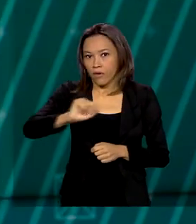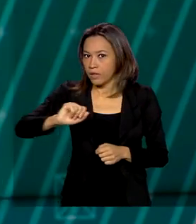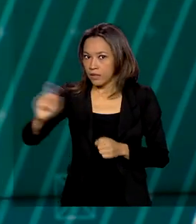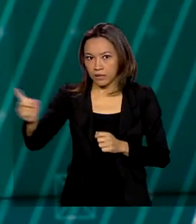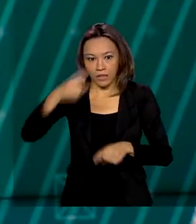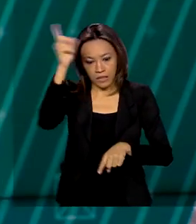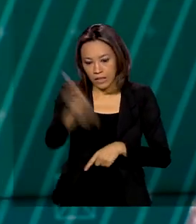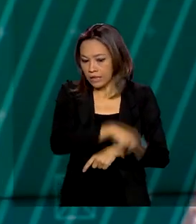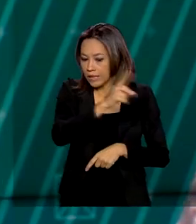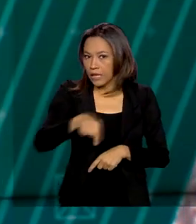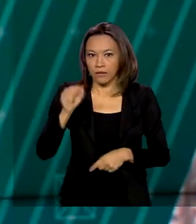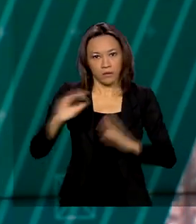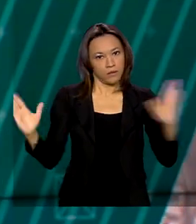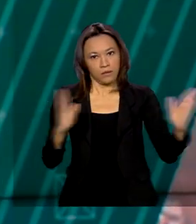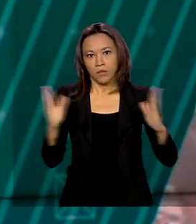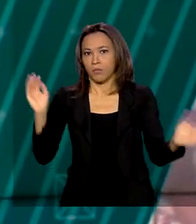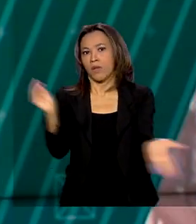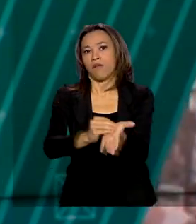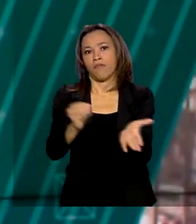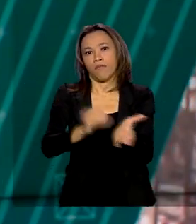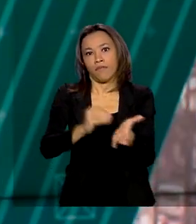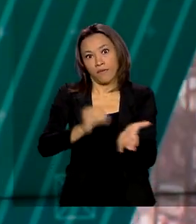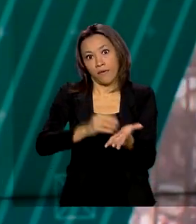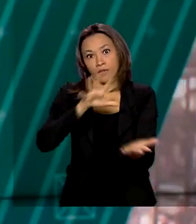cancelados Neste período pela falta do recadastramento anual